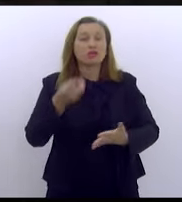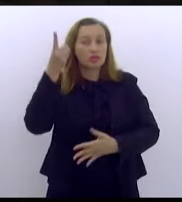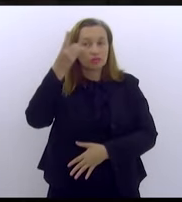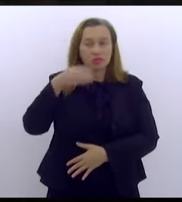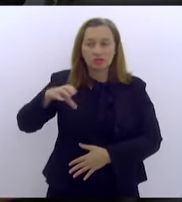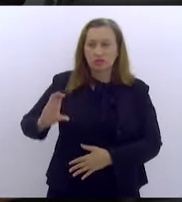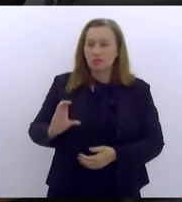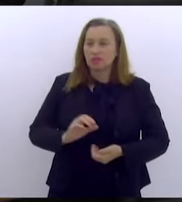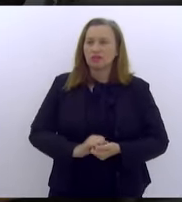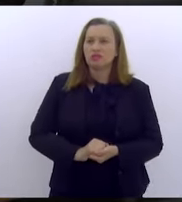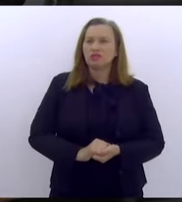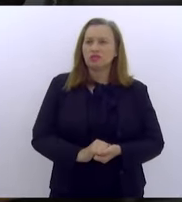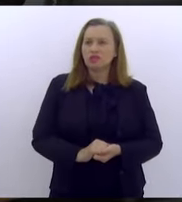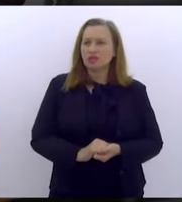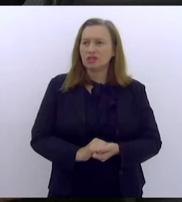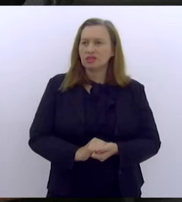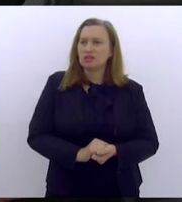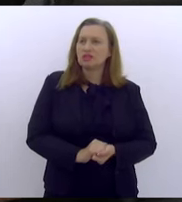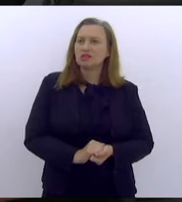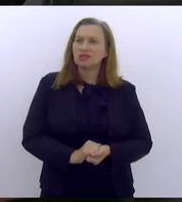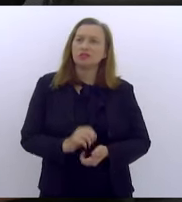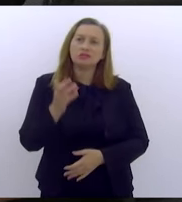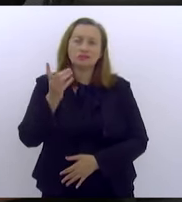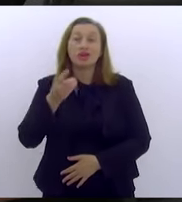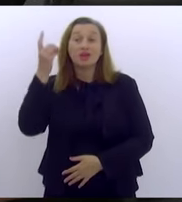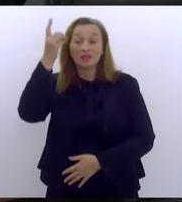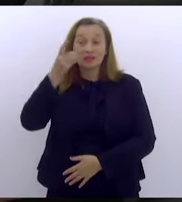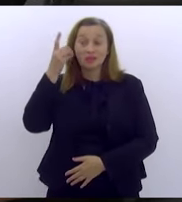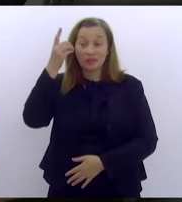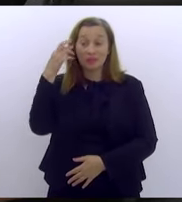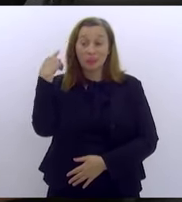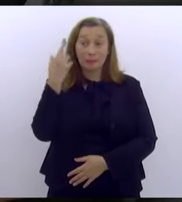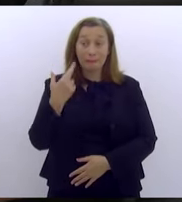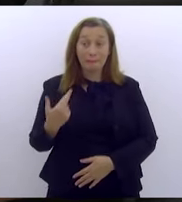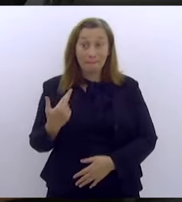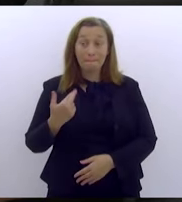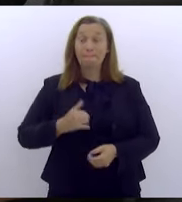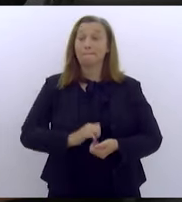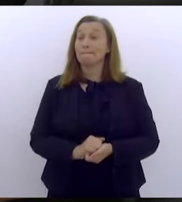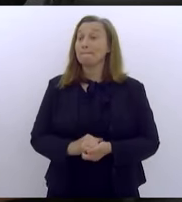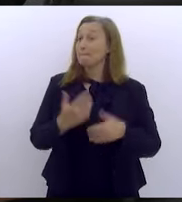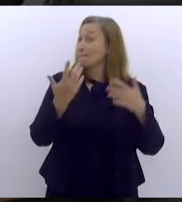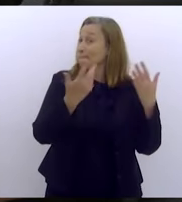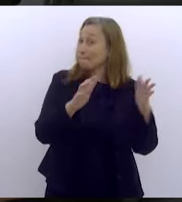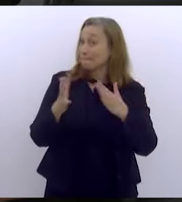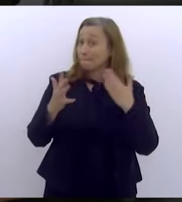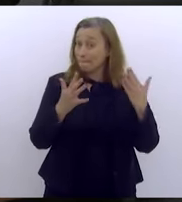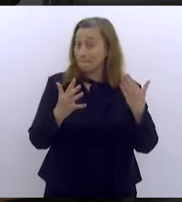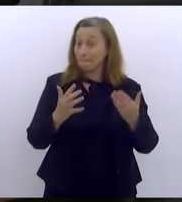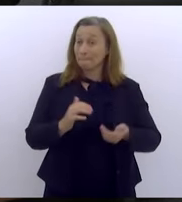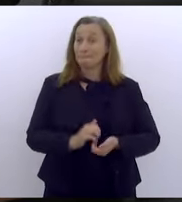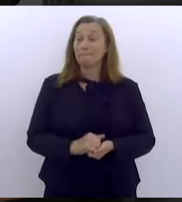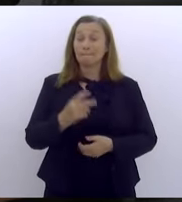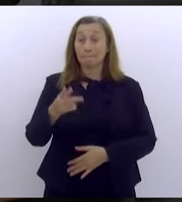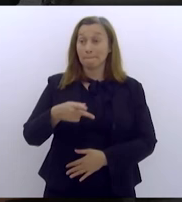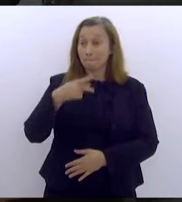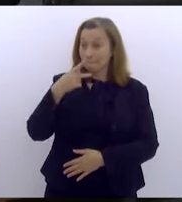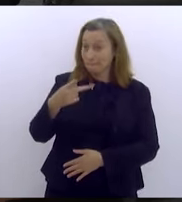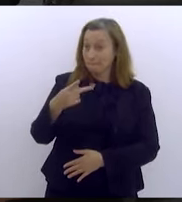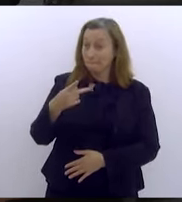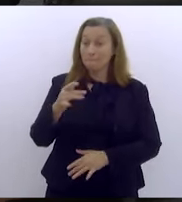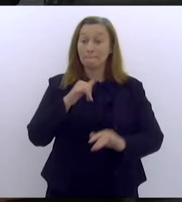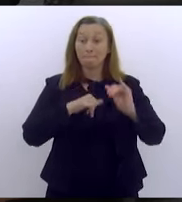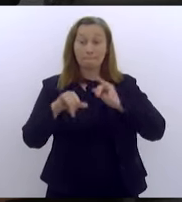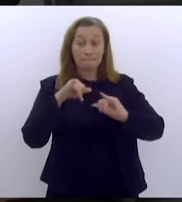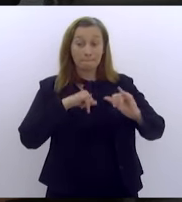Mink. Deputada Renata Souza, é um breve aparte. Primeiro, para saudar a vossa fala, os dados